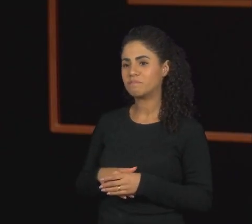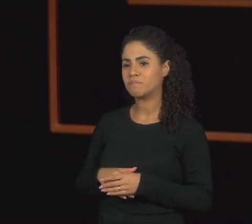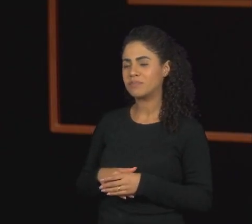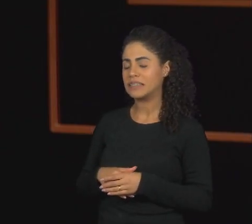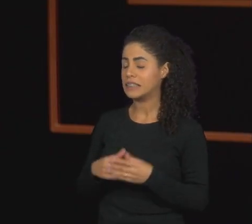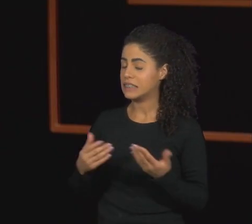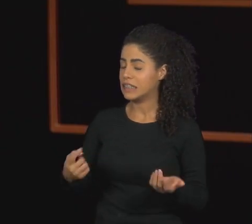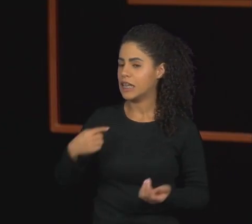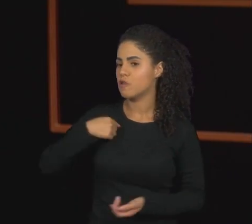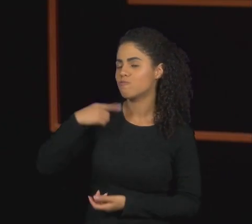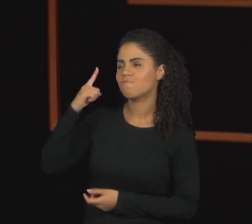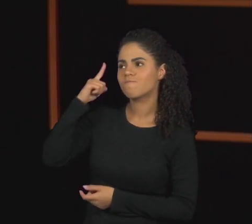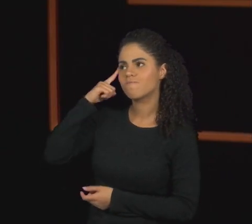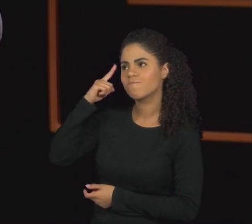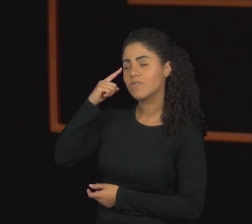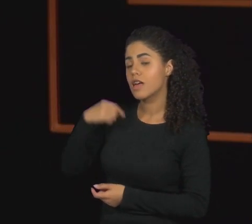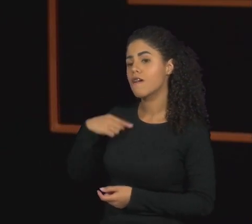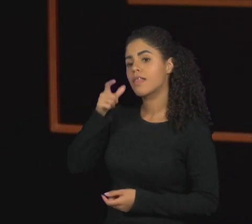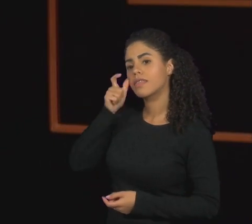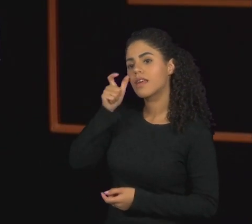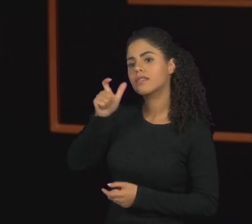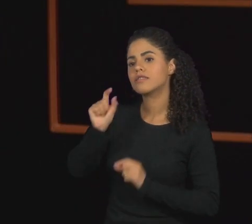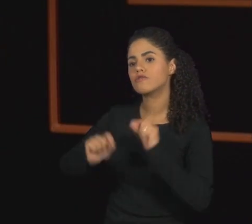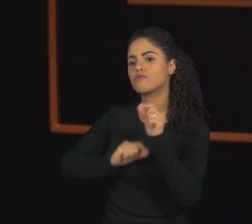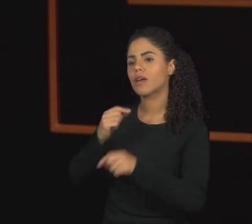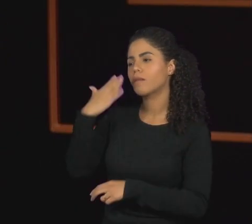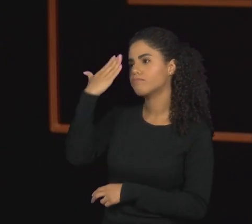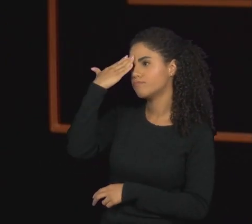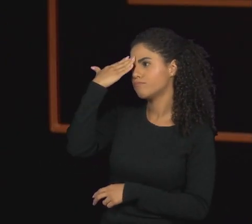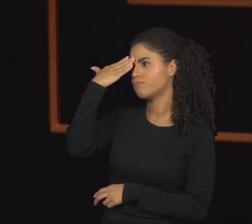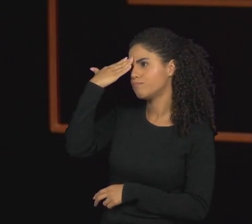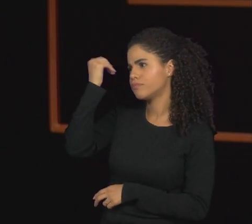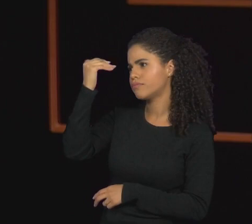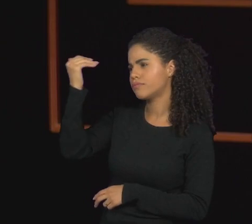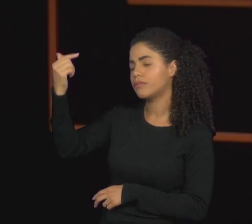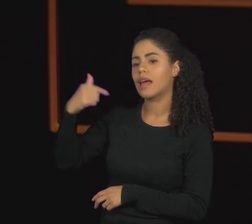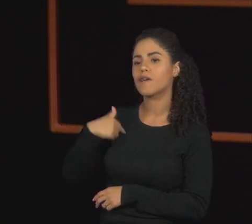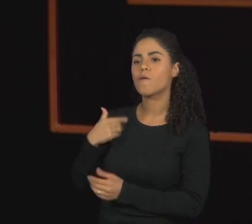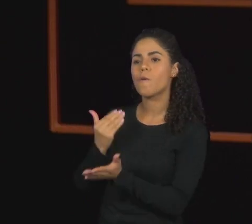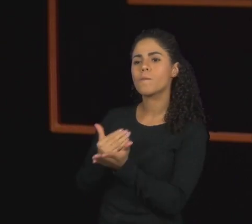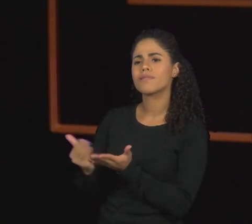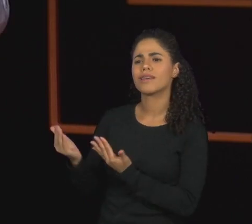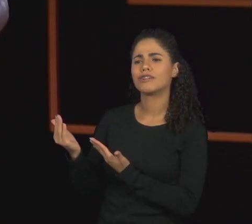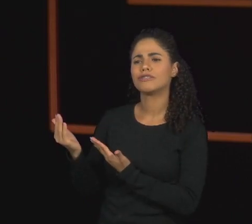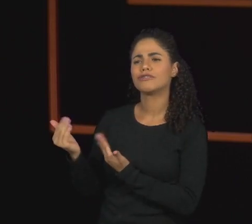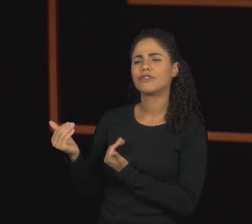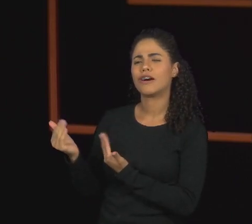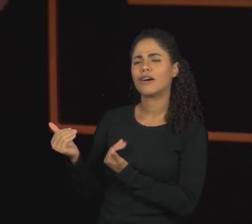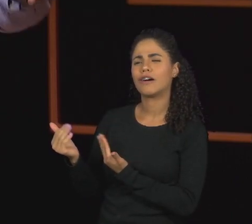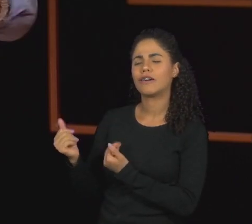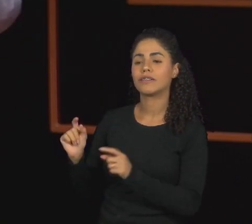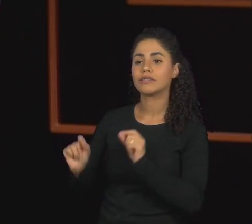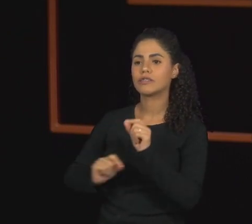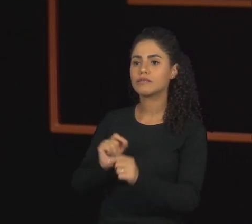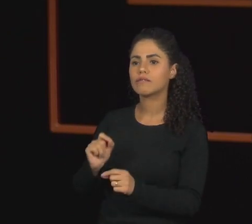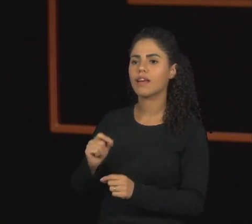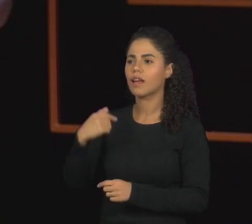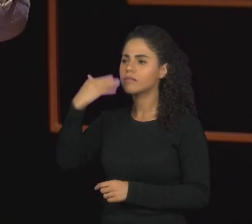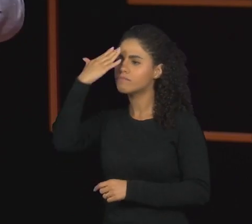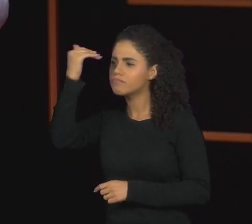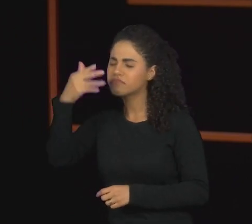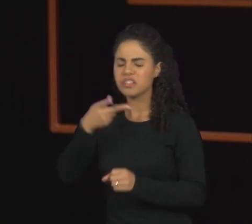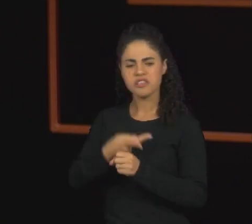Eu acho que teve essa coisa do mundo da fama desde muito cedo, que tinha um lado de estrelato, de